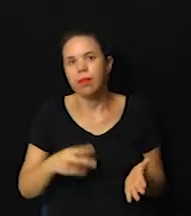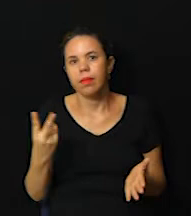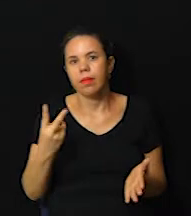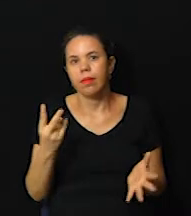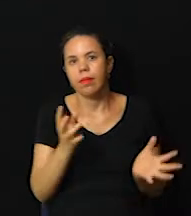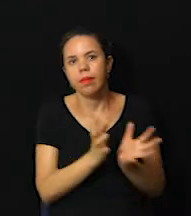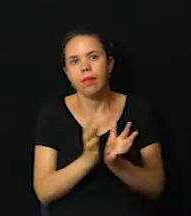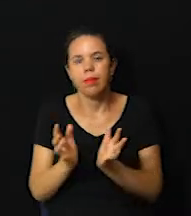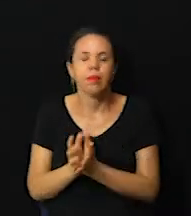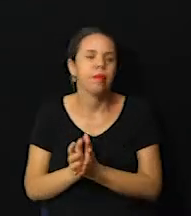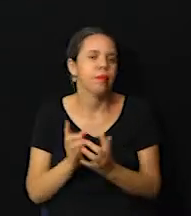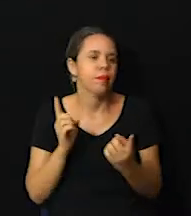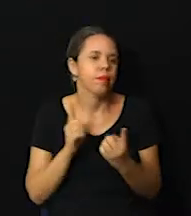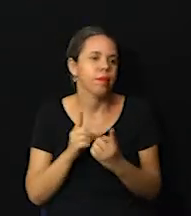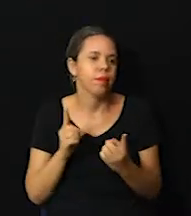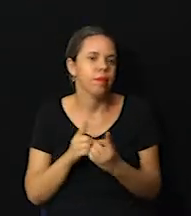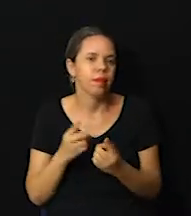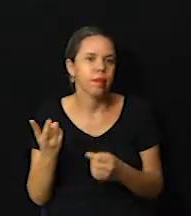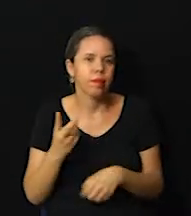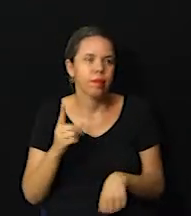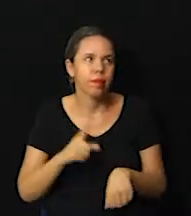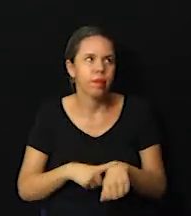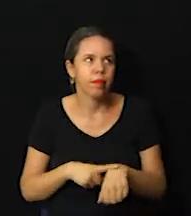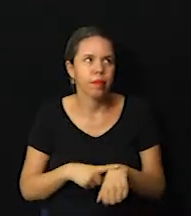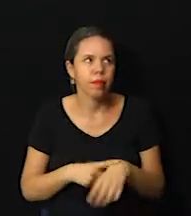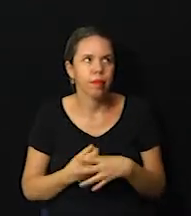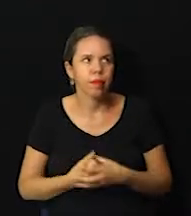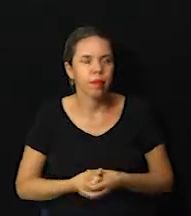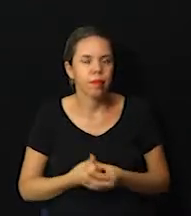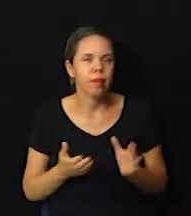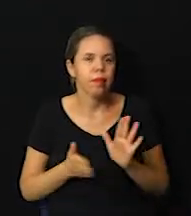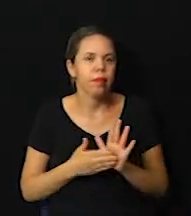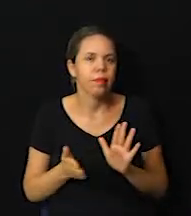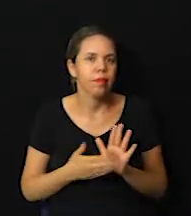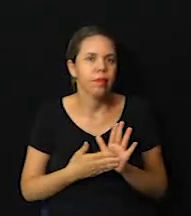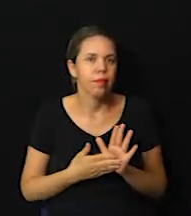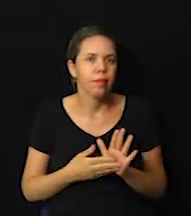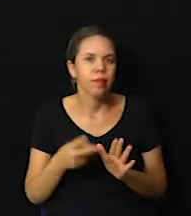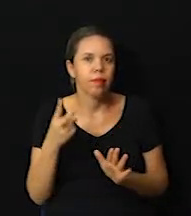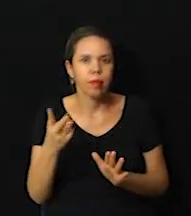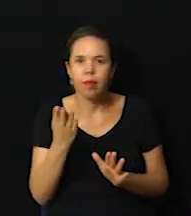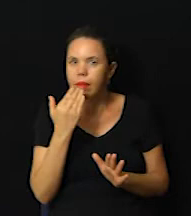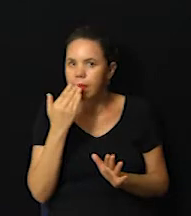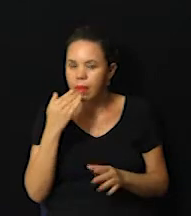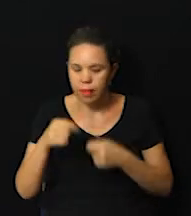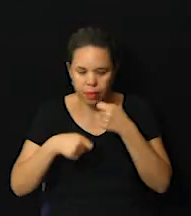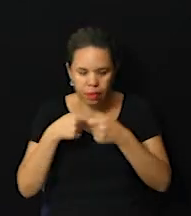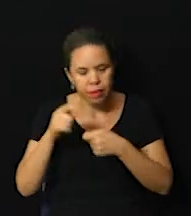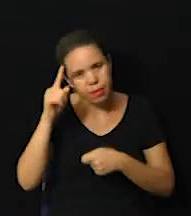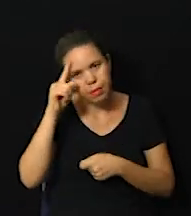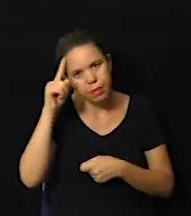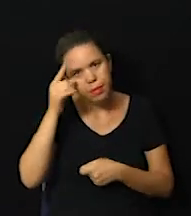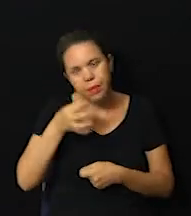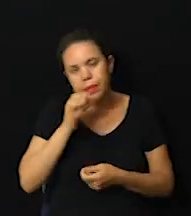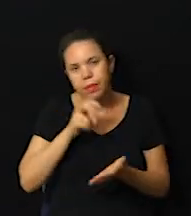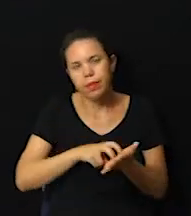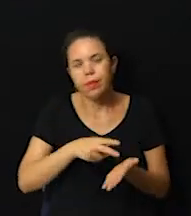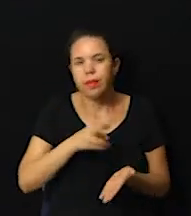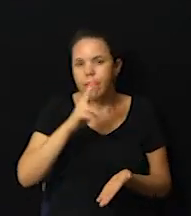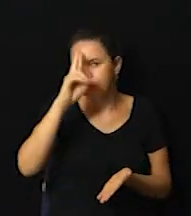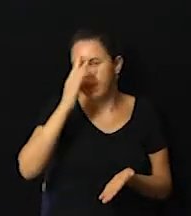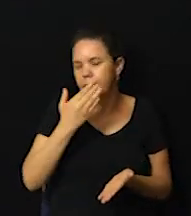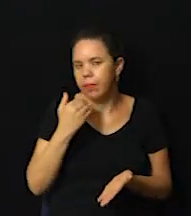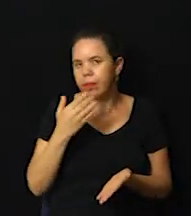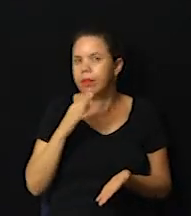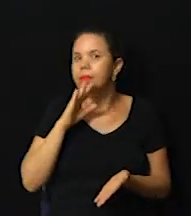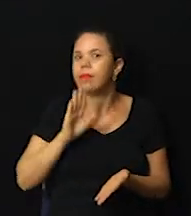tarde. Cada turno, a gente oferecemos também duas refeições diárias, né? O café da manhã e o almoço,